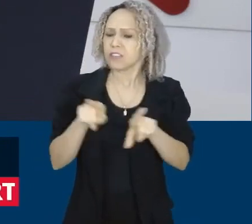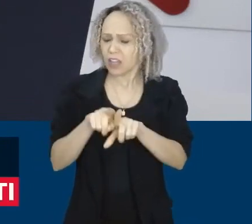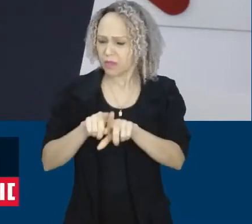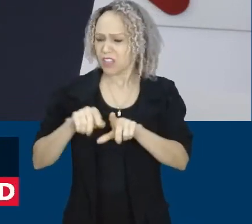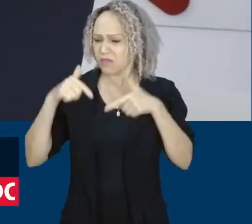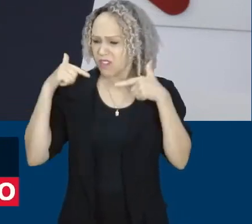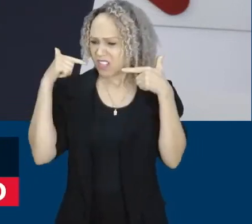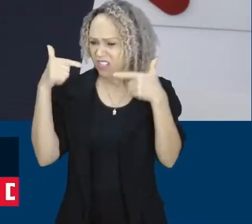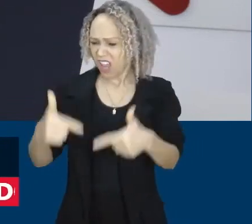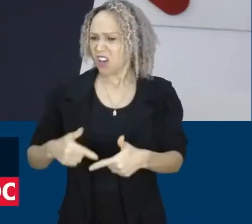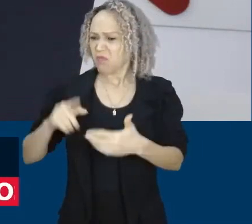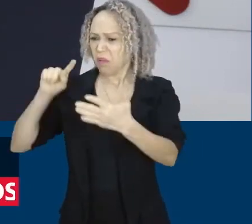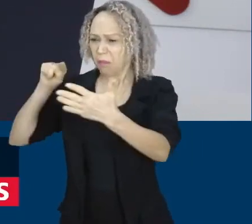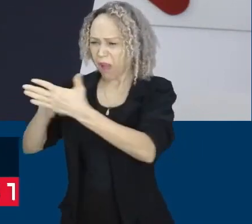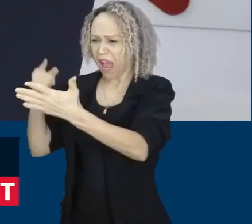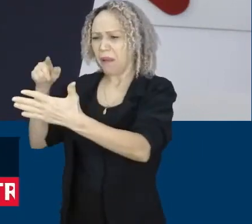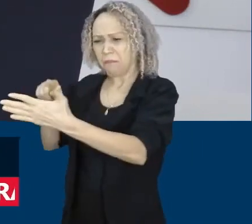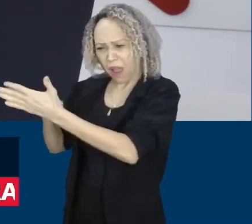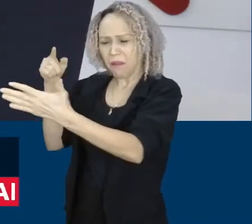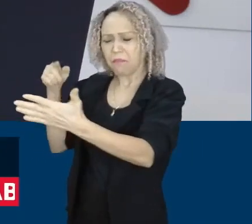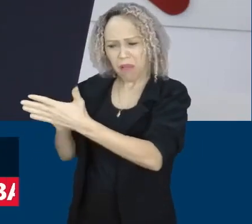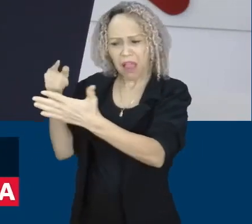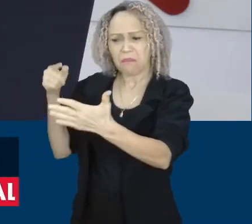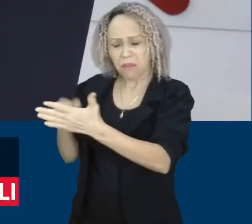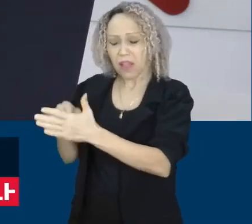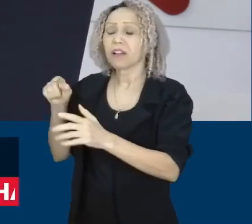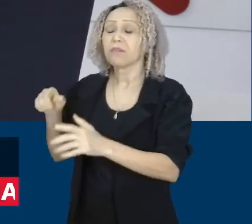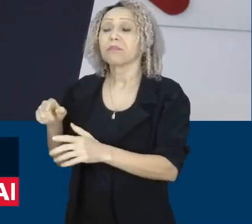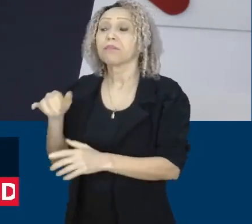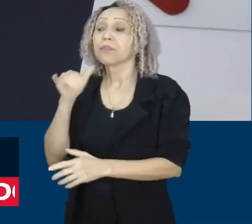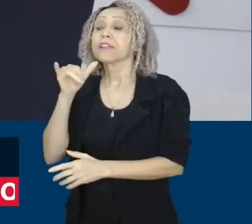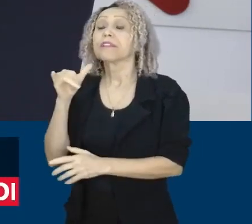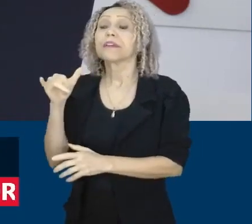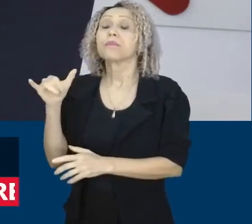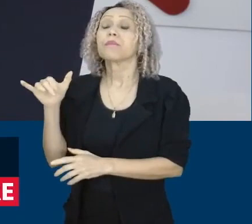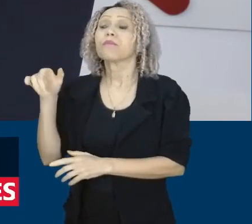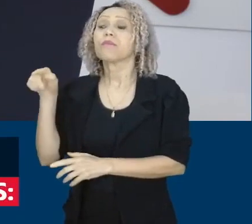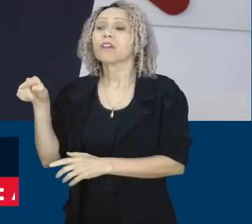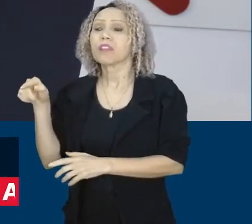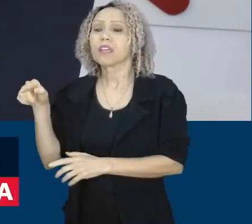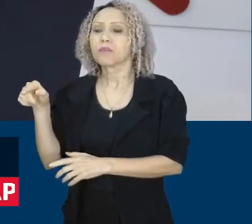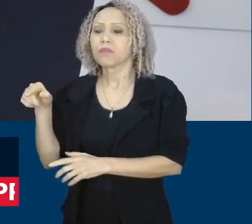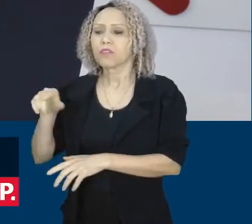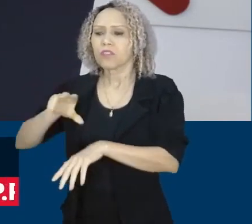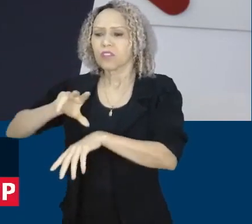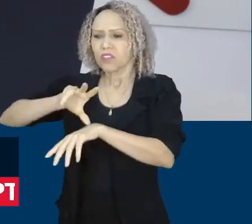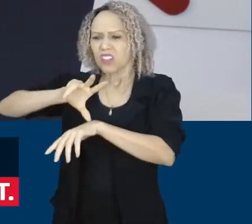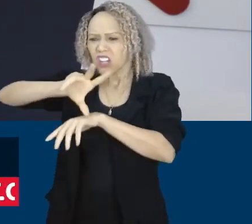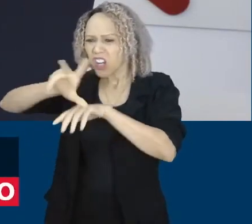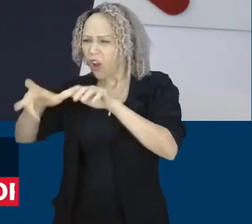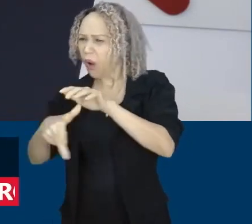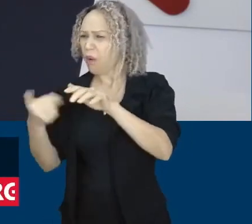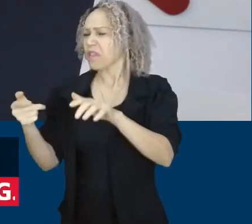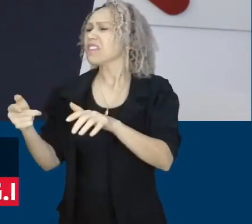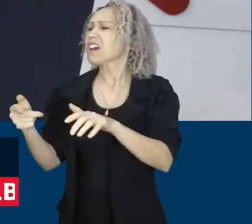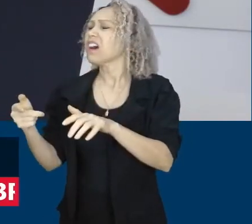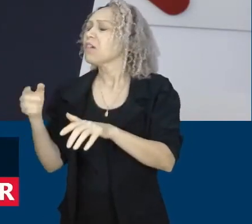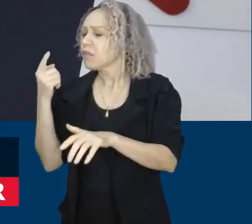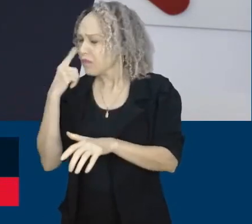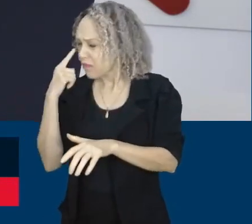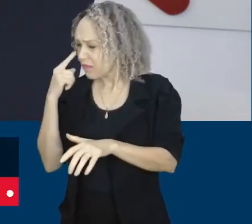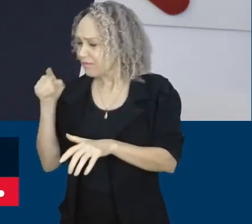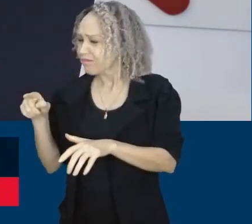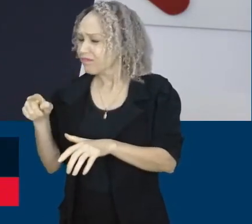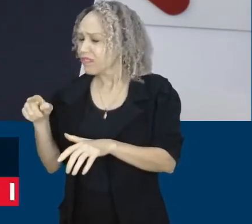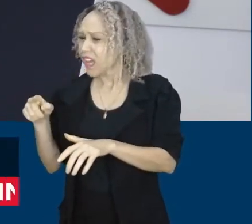É que eu vou citar alguns escândalos de corrupção, que se não fosse a atuação das nossas bancadas, eles teriam passado. É sempre bom a gente lembrar aqui: